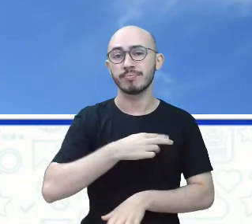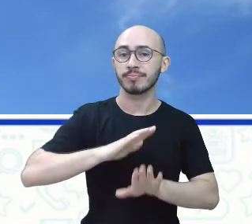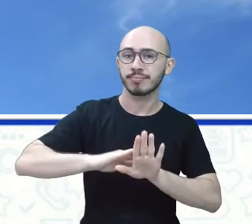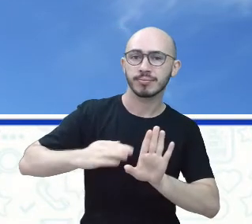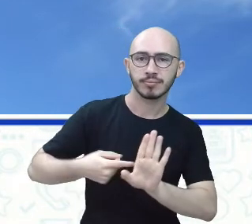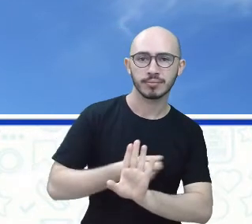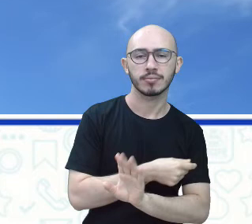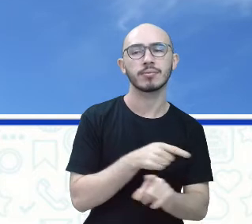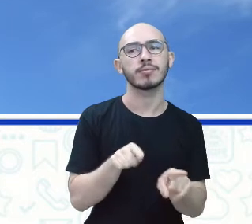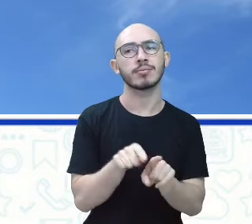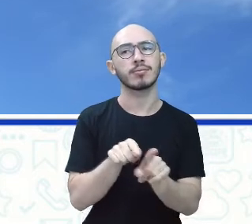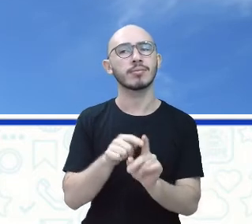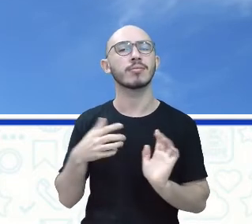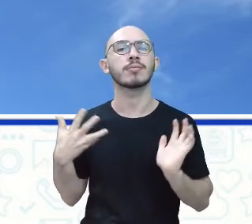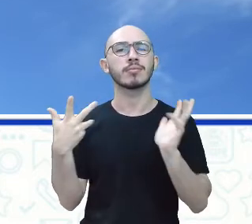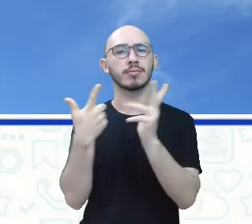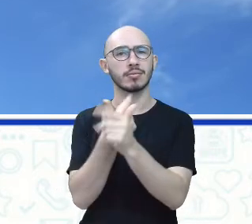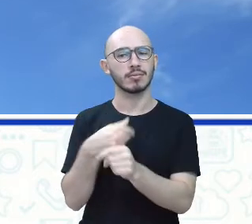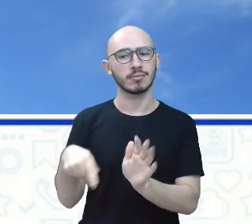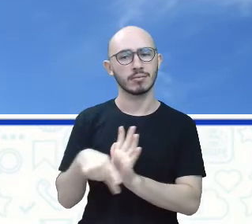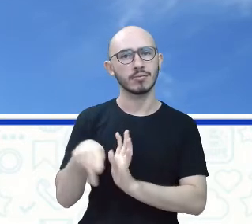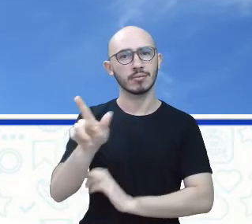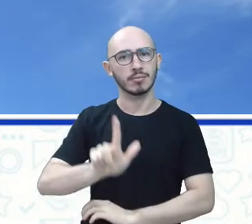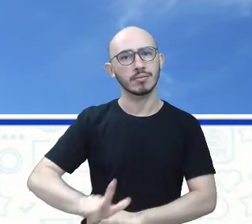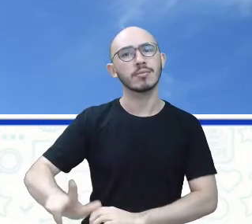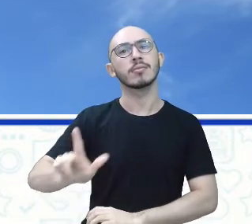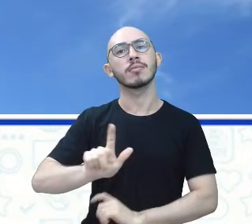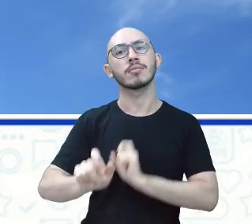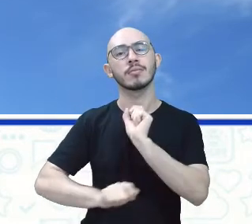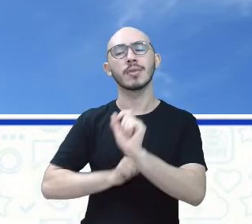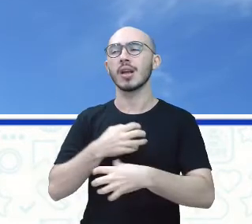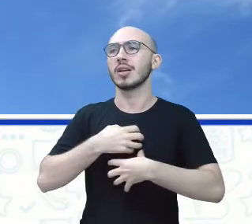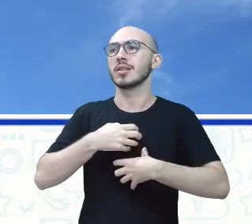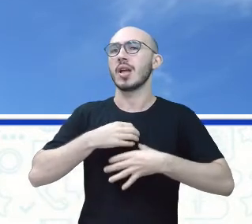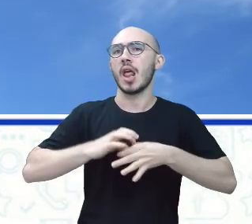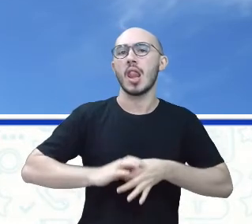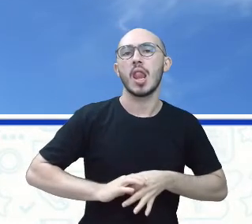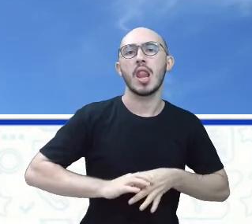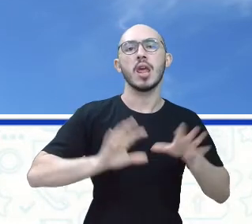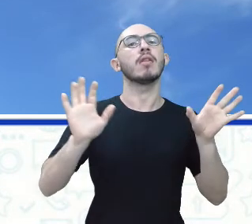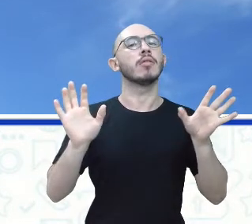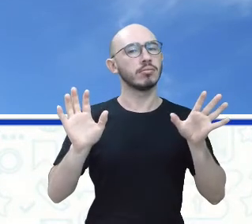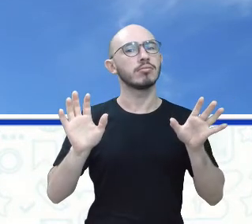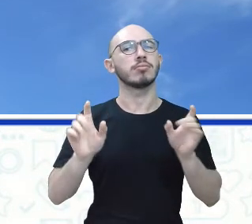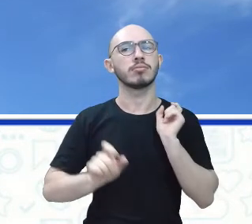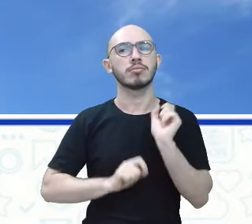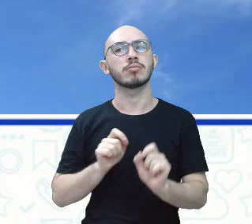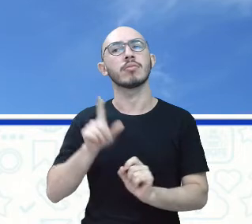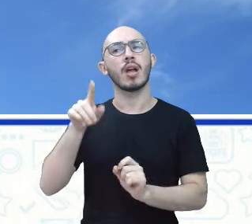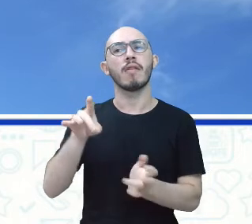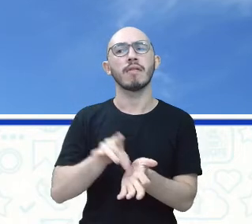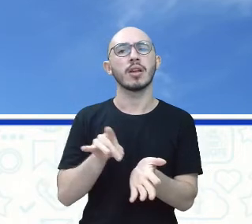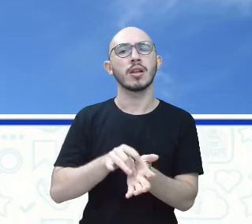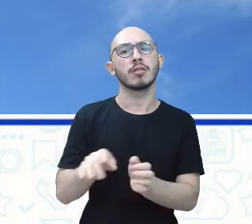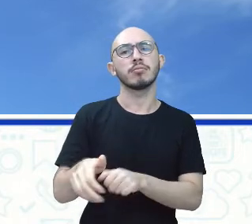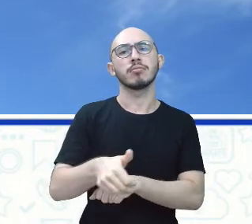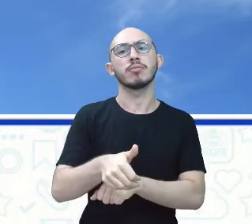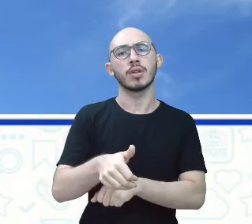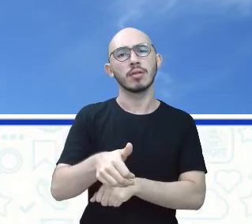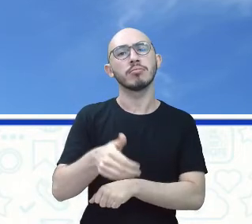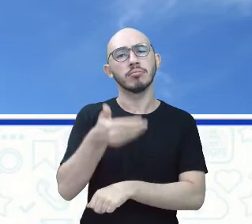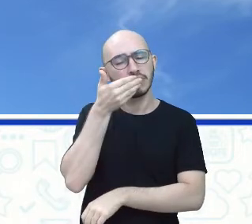ideologia e estética literária. Sente-se liberto de tudo isso, uma verdadeira profissão de